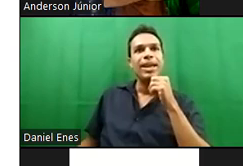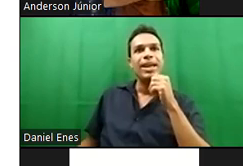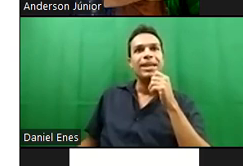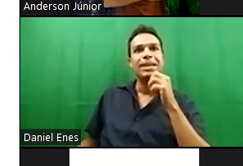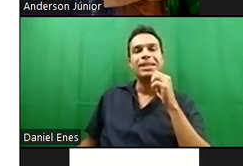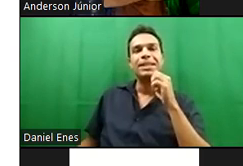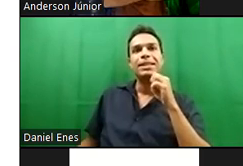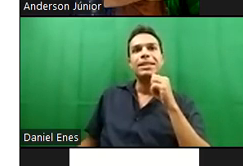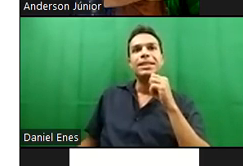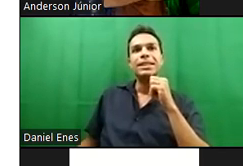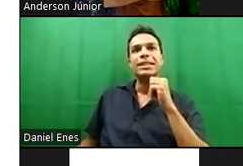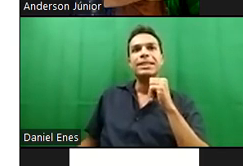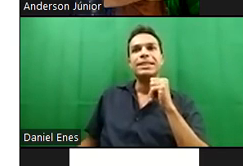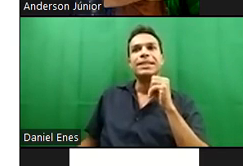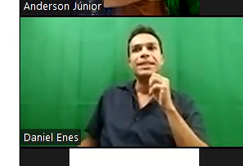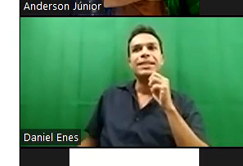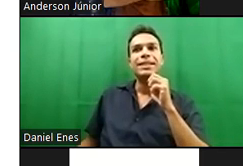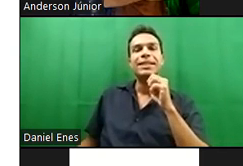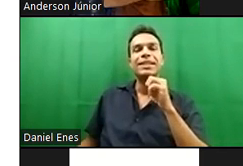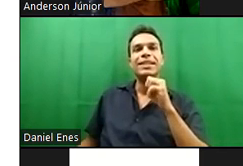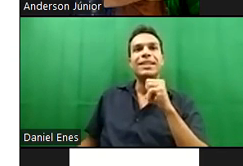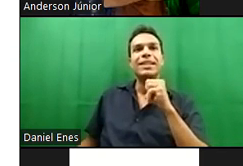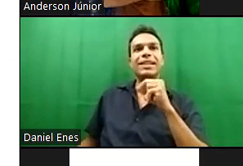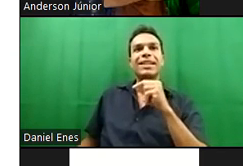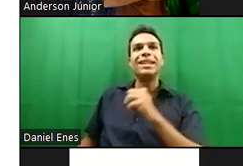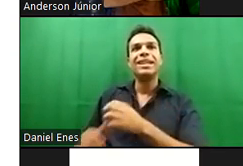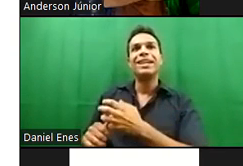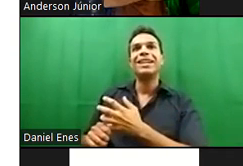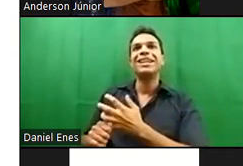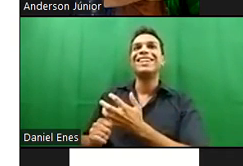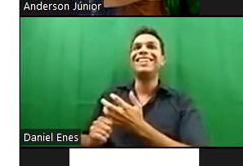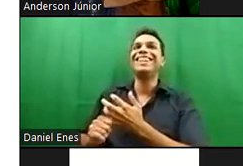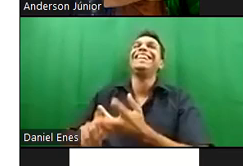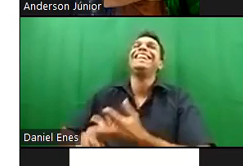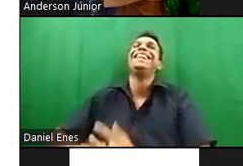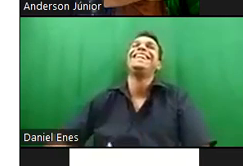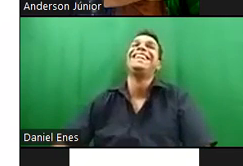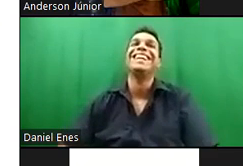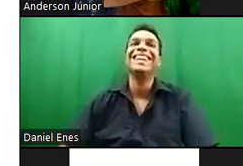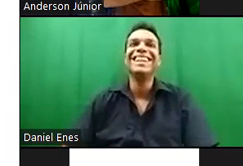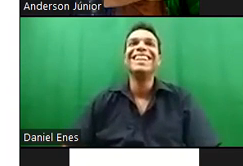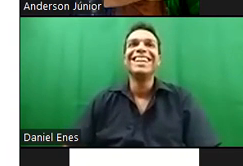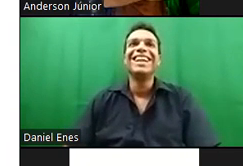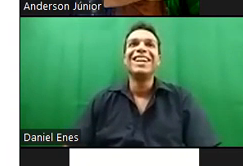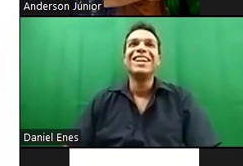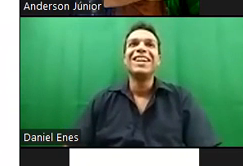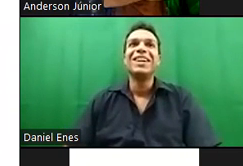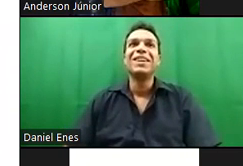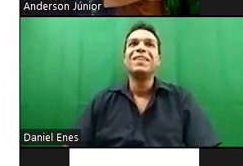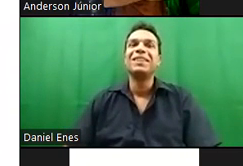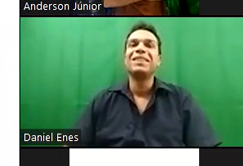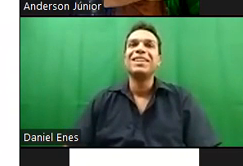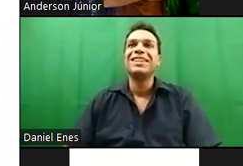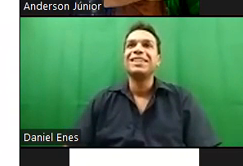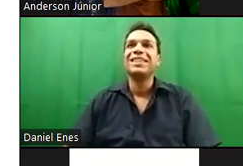assim, pegando o pé da letra mesmo, igual a gente está pegando aqui, confunde. Então, assim, a gente fica numa situação assim, meio